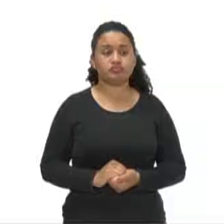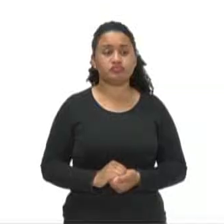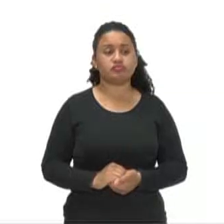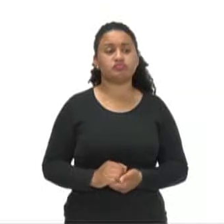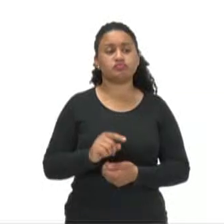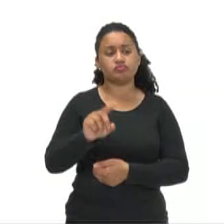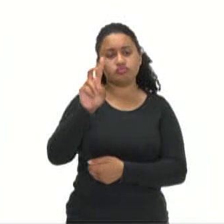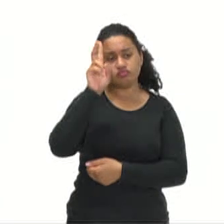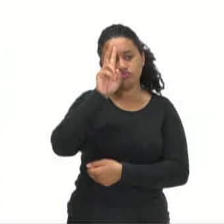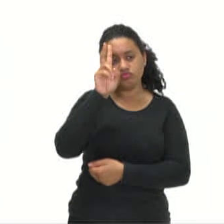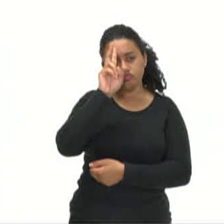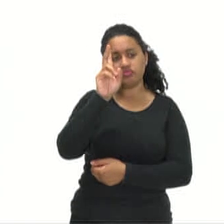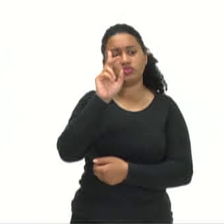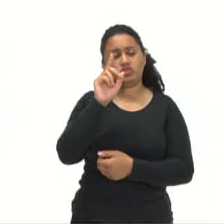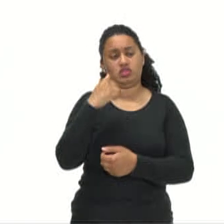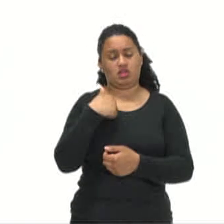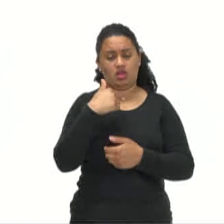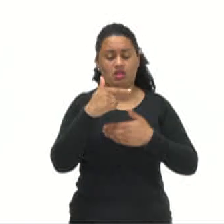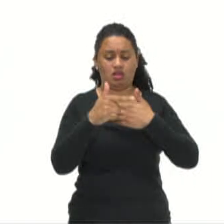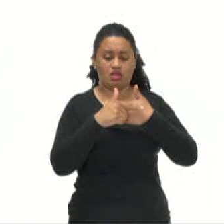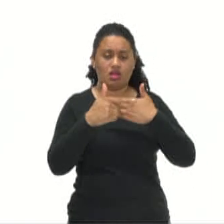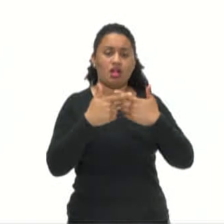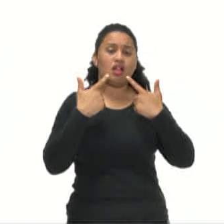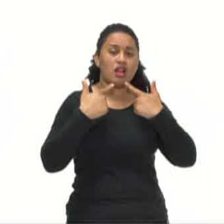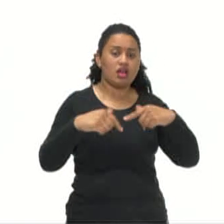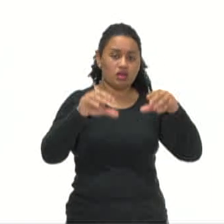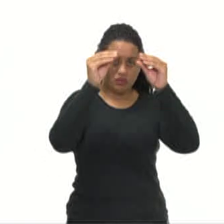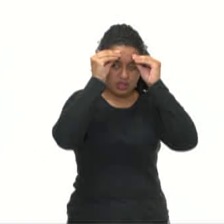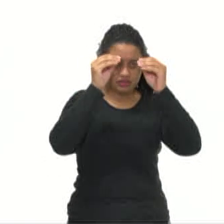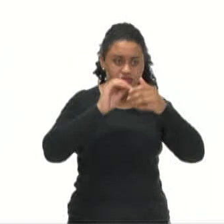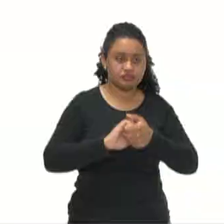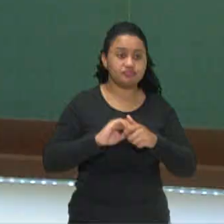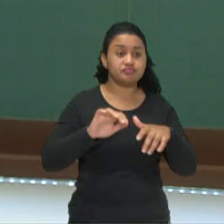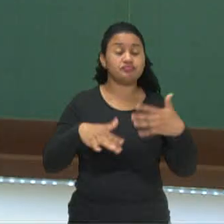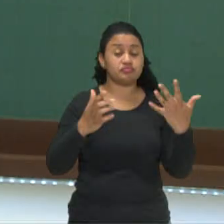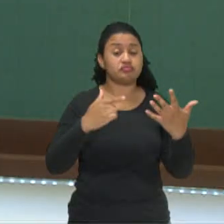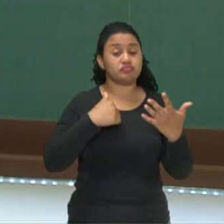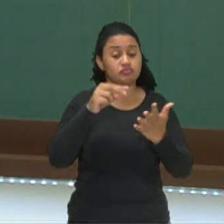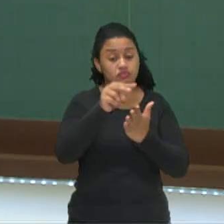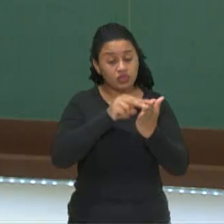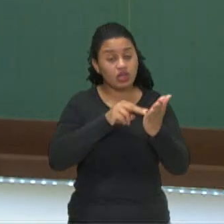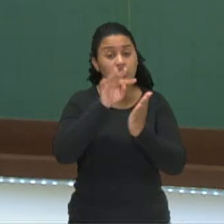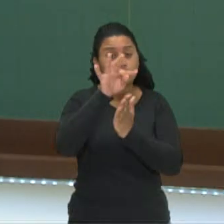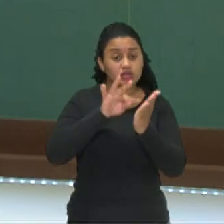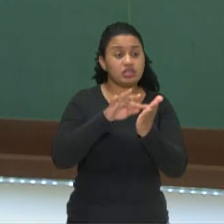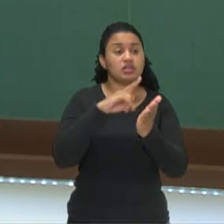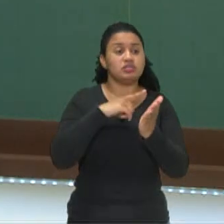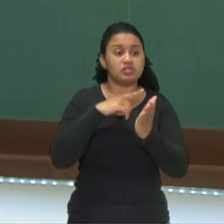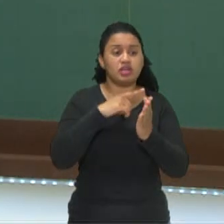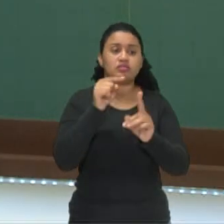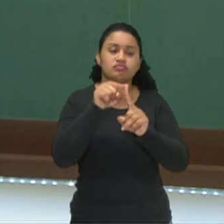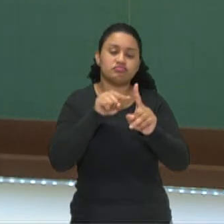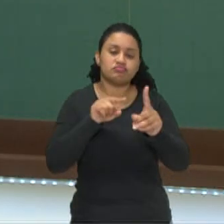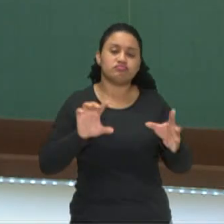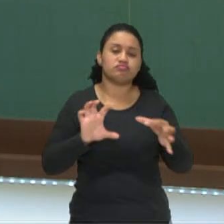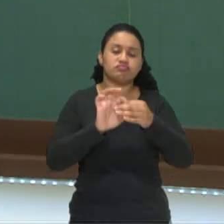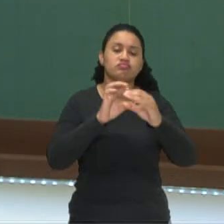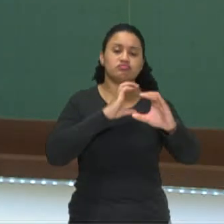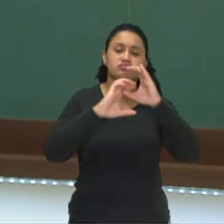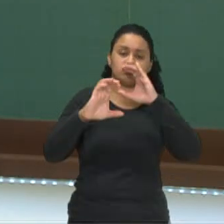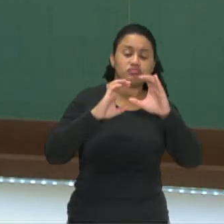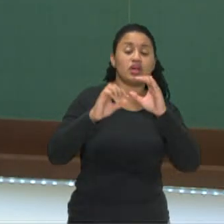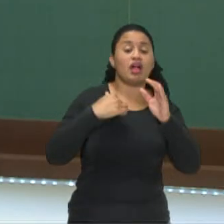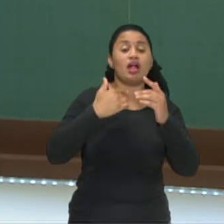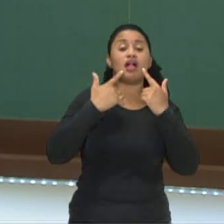Você se lembra das funções da linguagem? Então, quando a gente lê um texto, estabelece algum tipo de comunicação, a